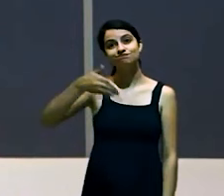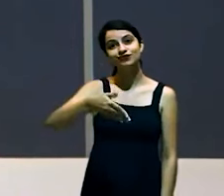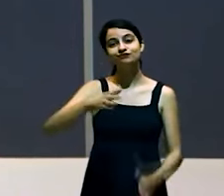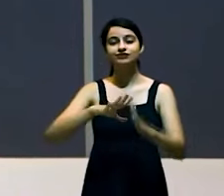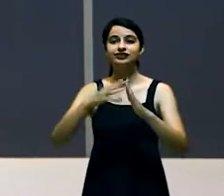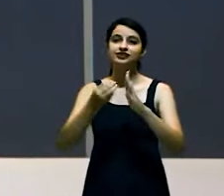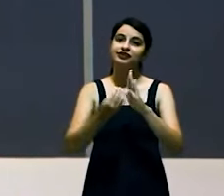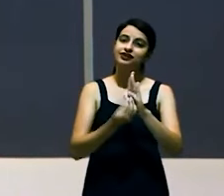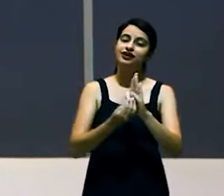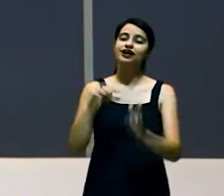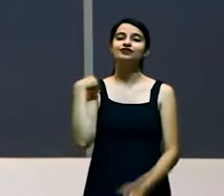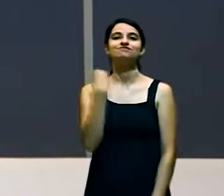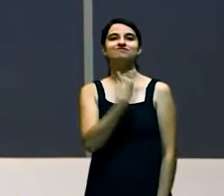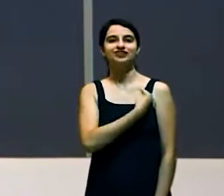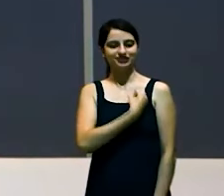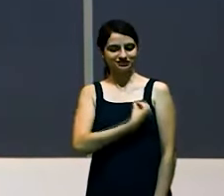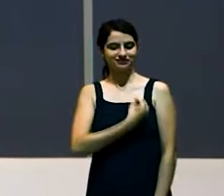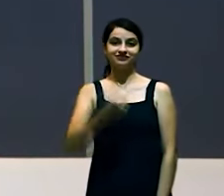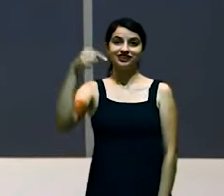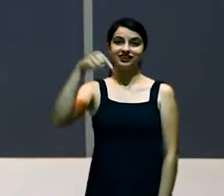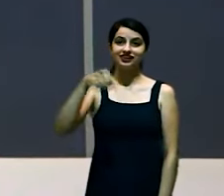Uns mais fortes, outros mais fracos.